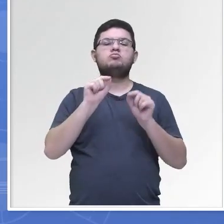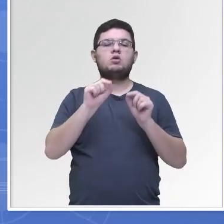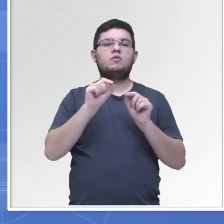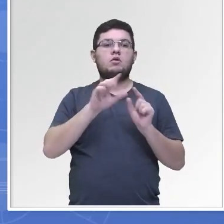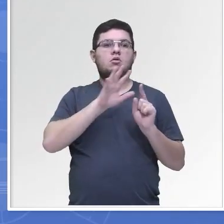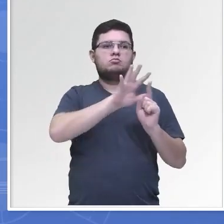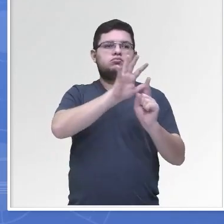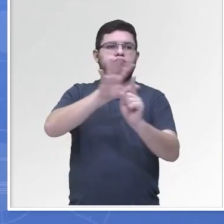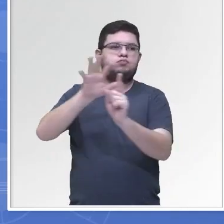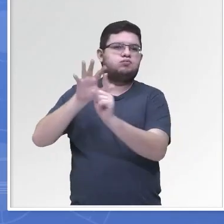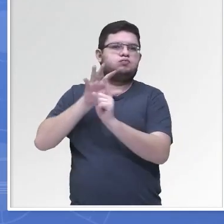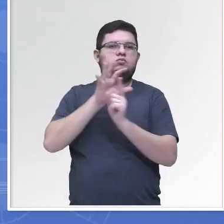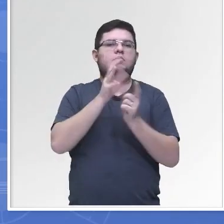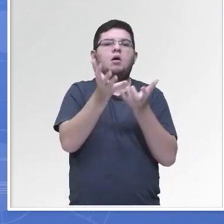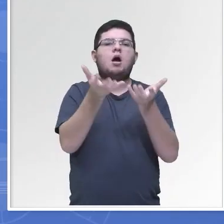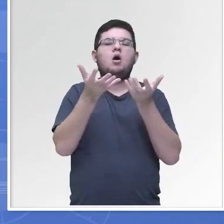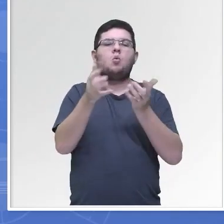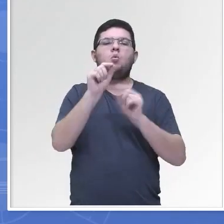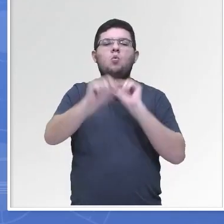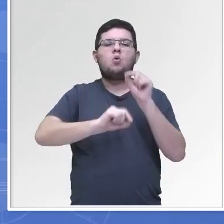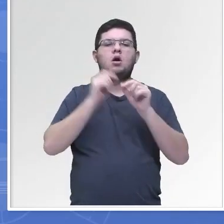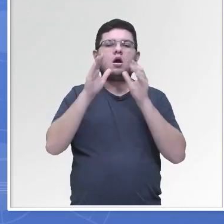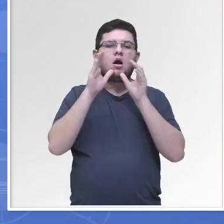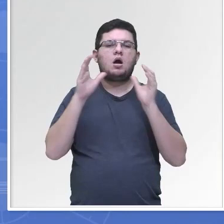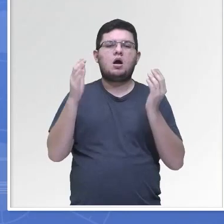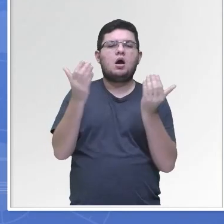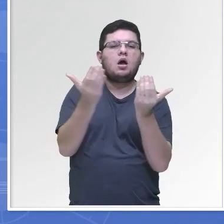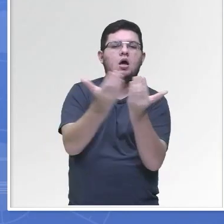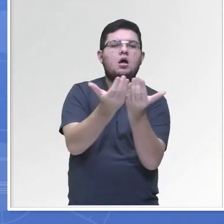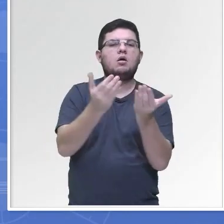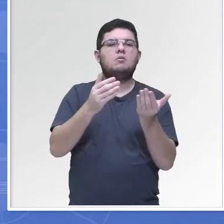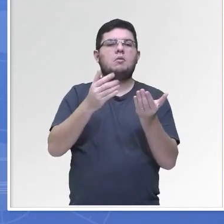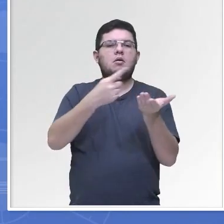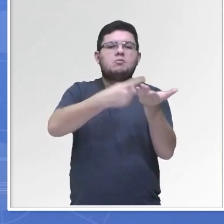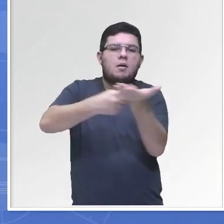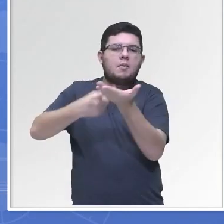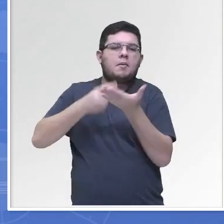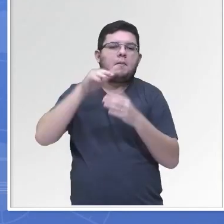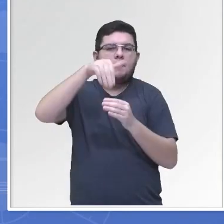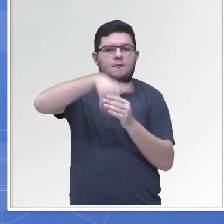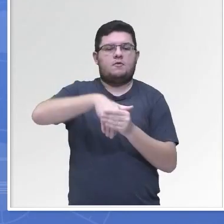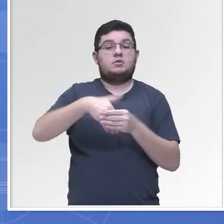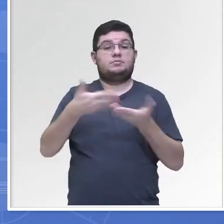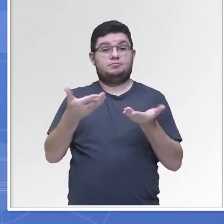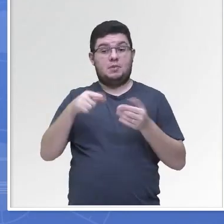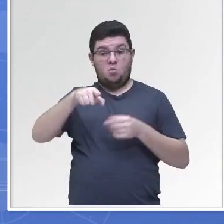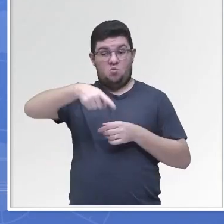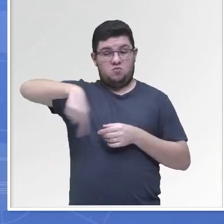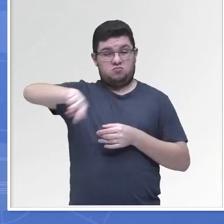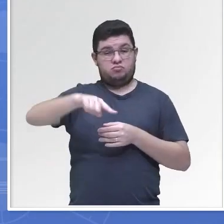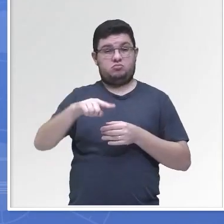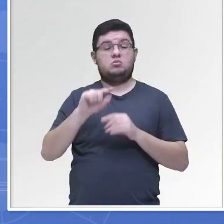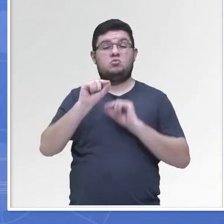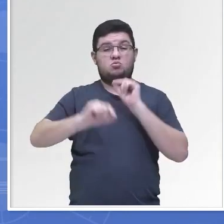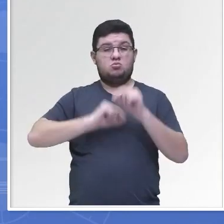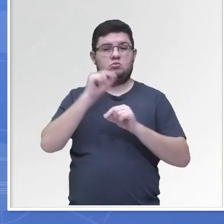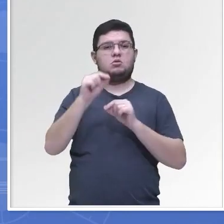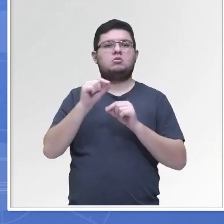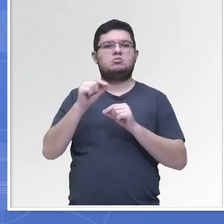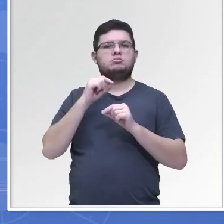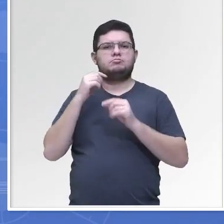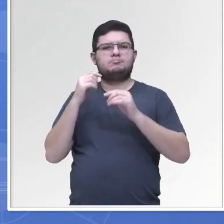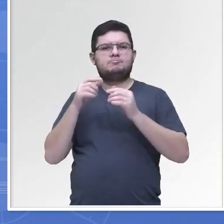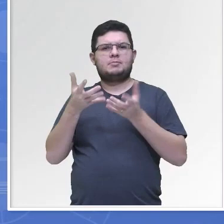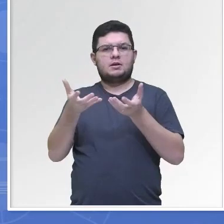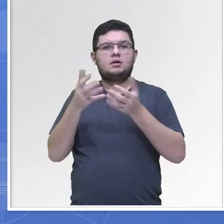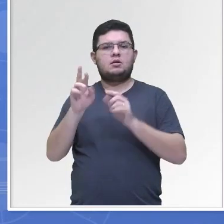para os cafeicultores, proprietários de terra, que estavam ali no controle da economia, eles precisavam chegar no poder. E quem está